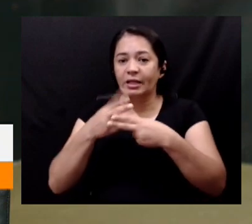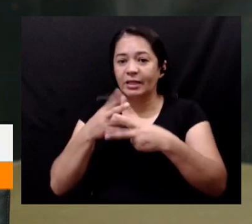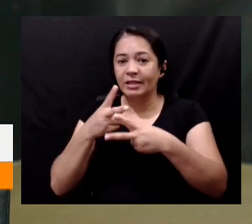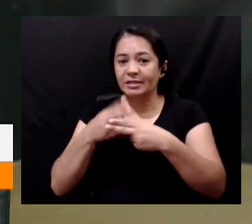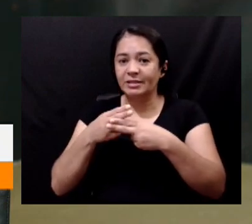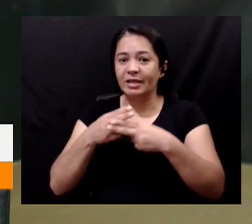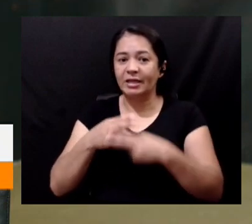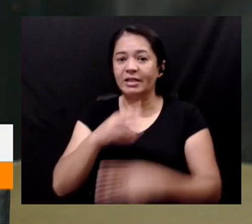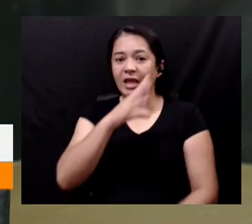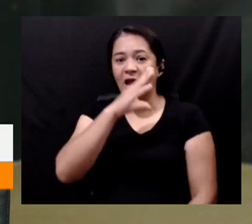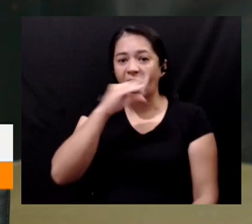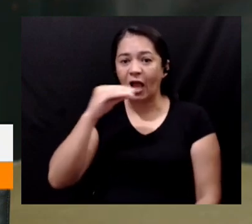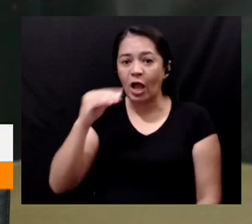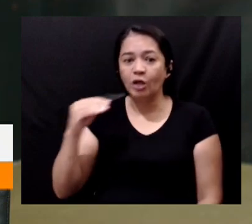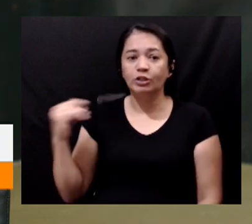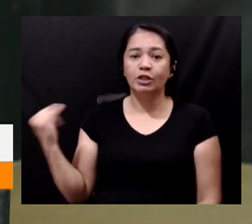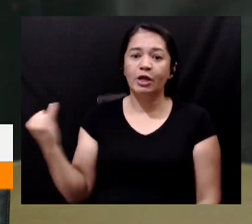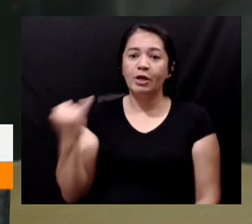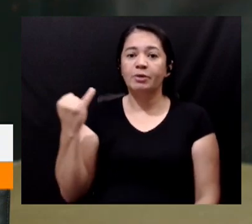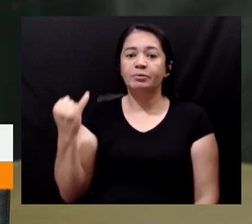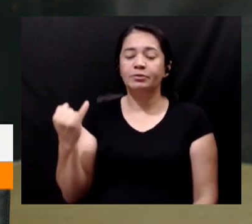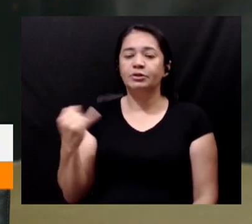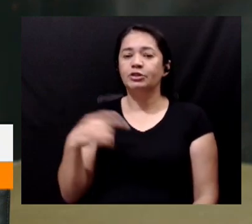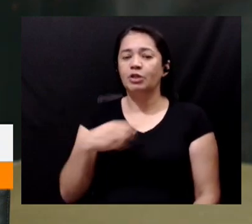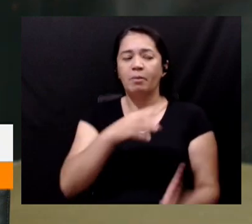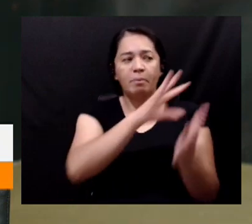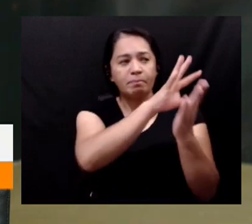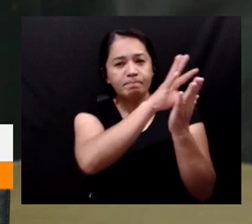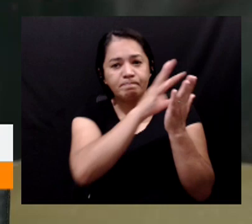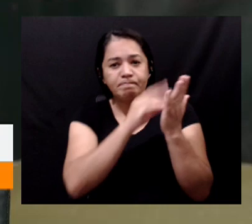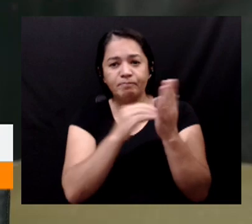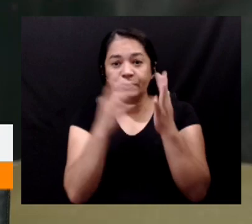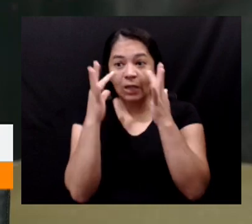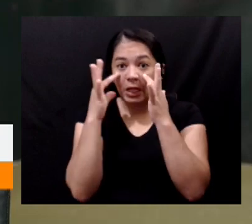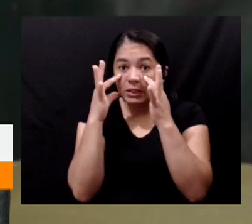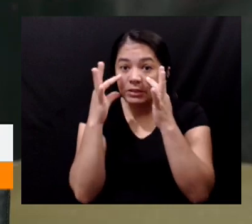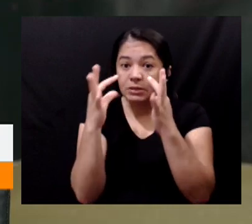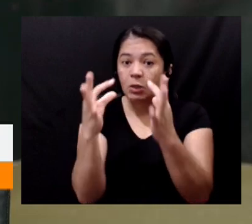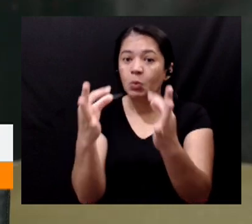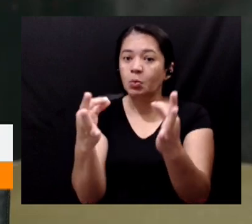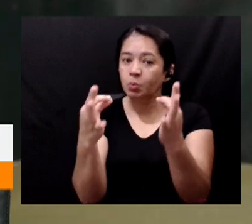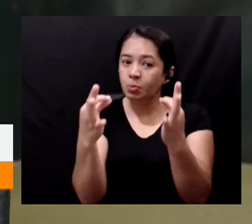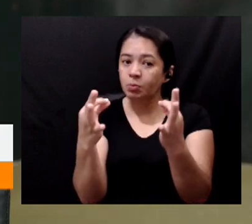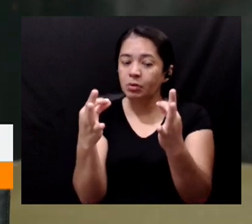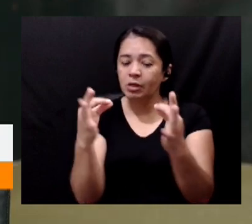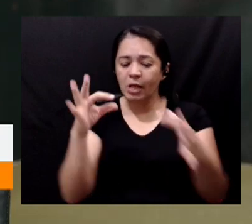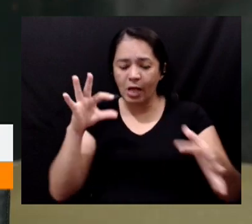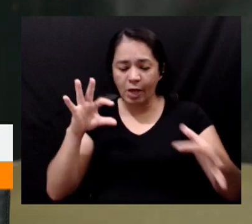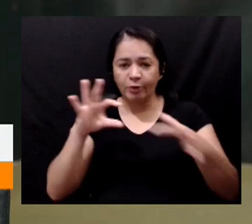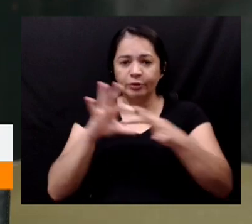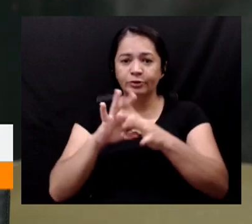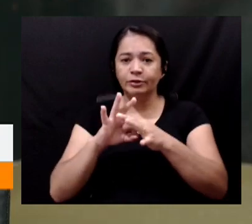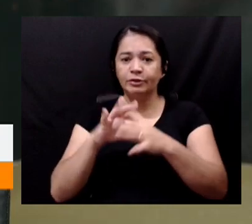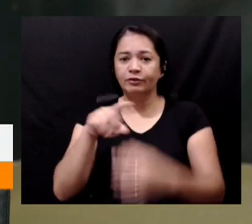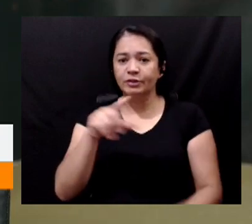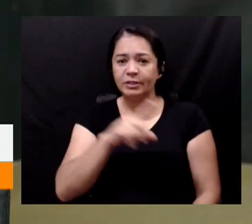importante, a gente tirar como exemplo e prestar muita atenção, né? A conexão que você tem com os seus filhos, realmente está conectado com o filho ou